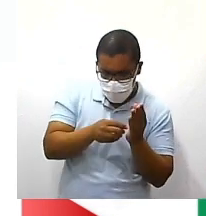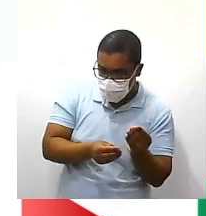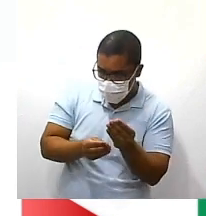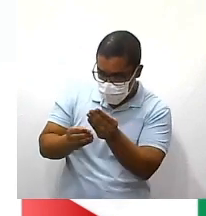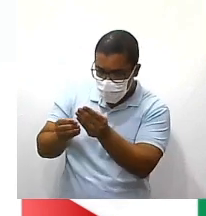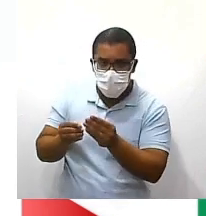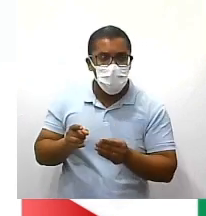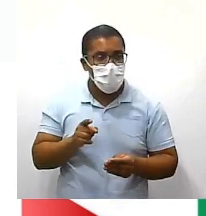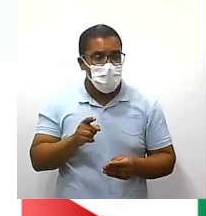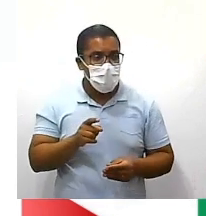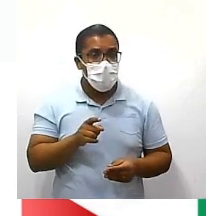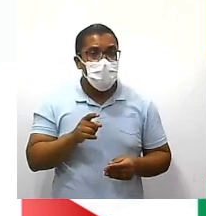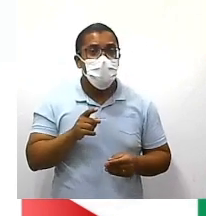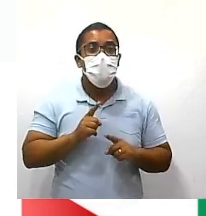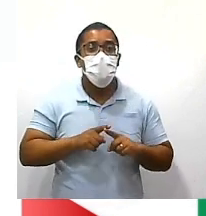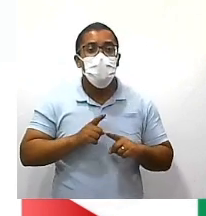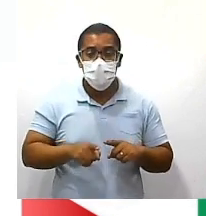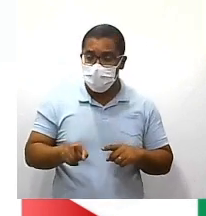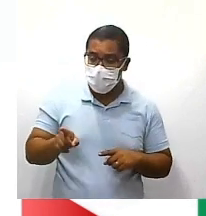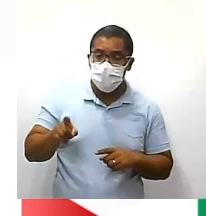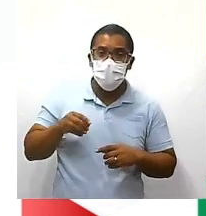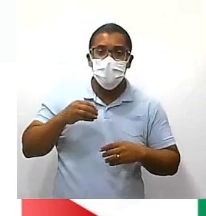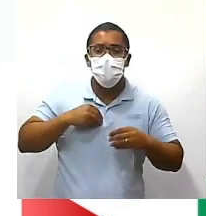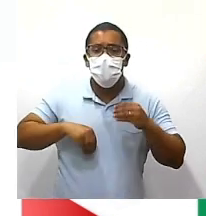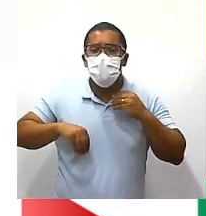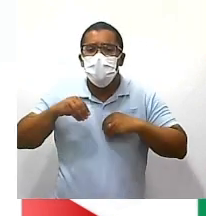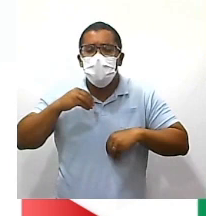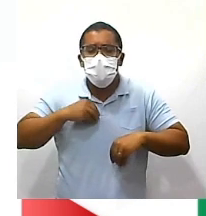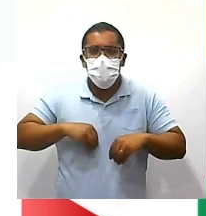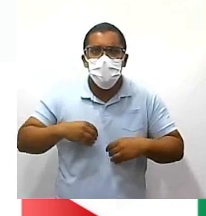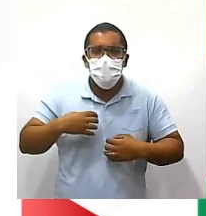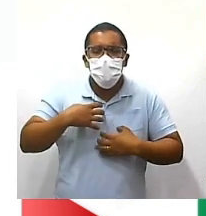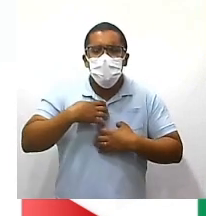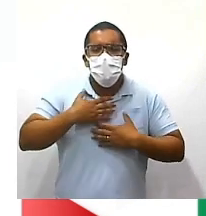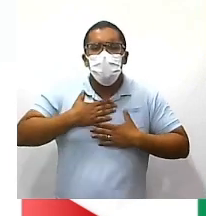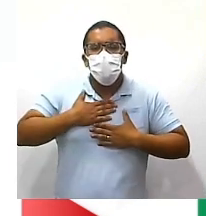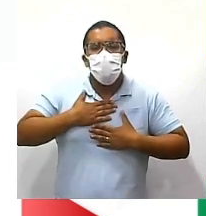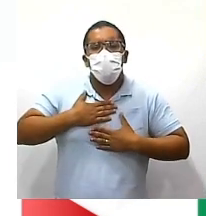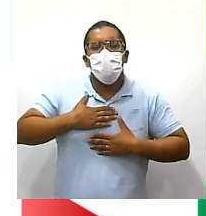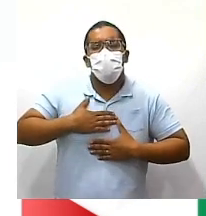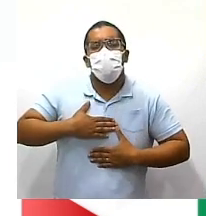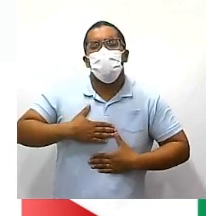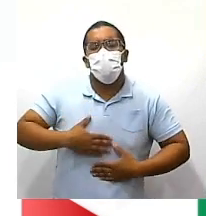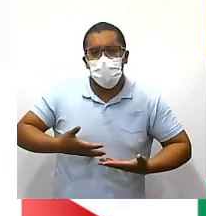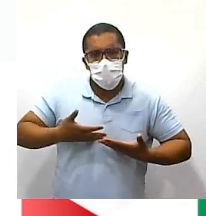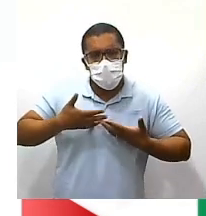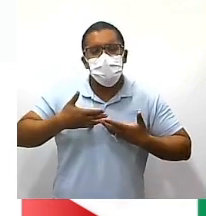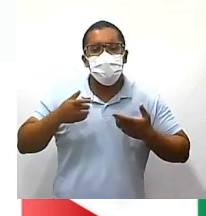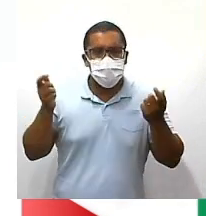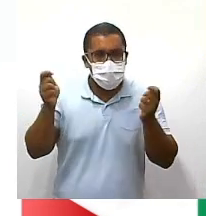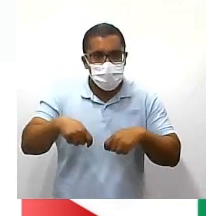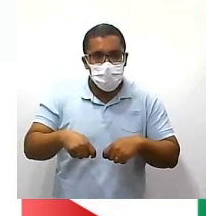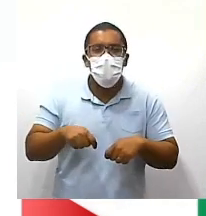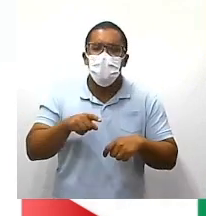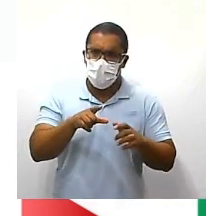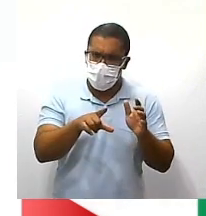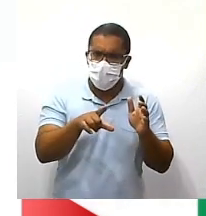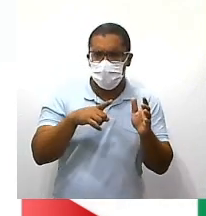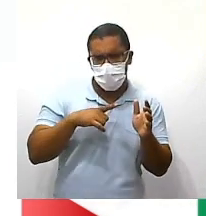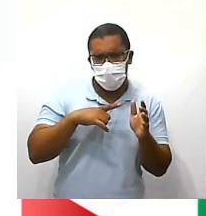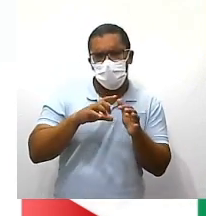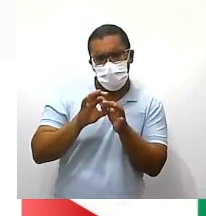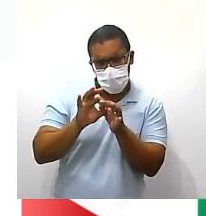contra a depressão, para que o paciente ele se sinta mais relaxado. Apesar de serem drogas lícitas,